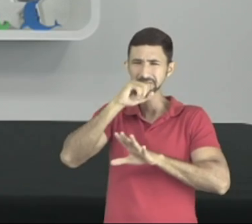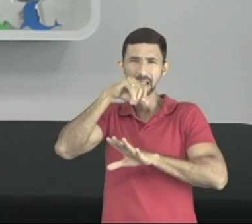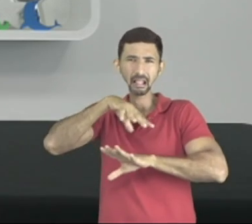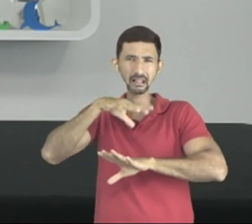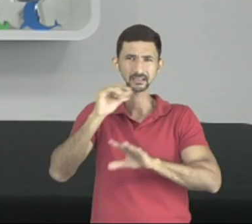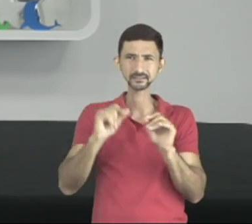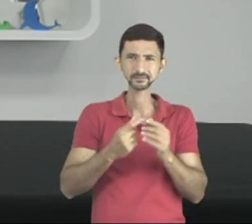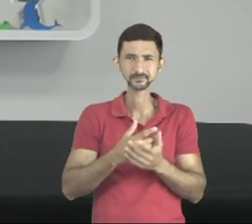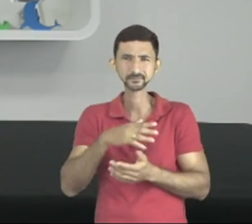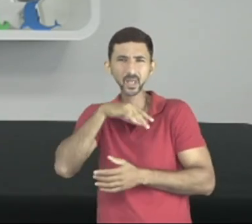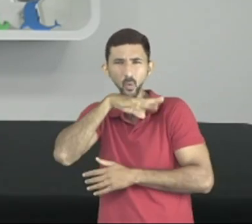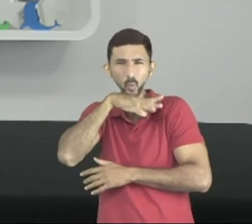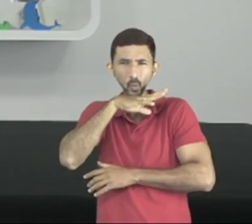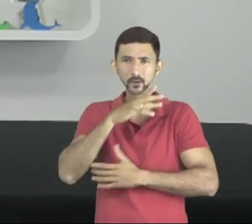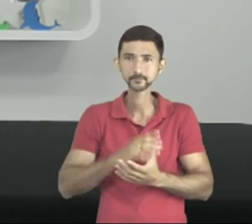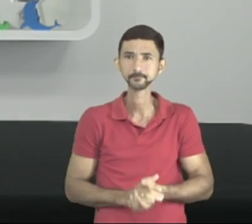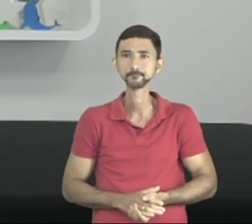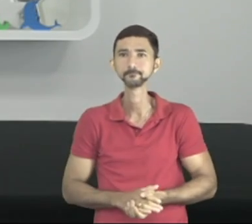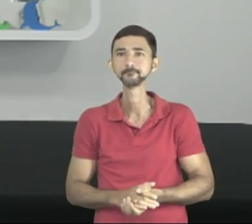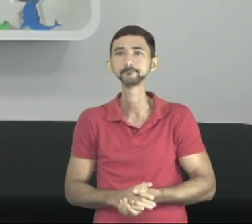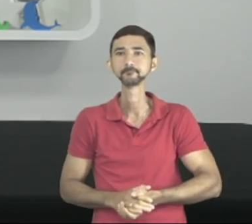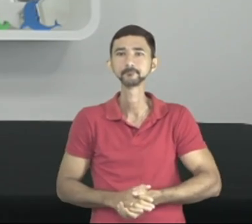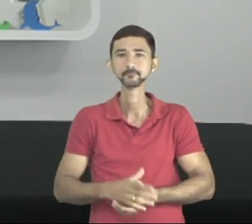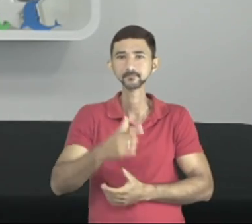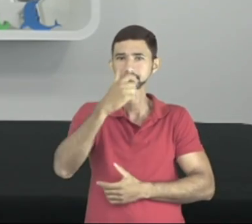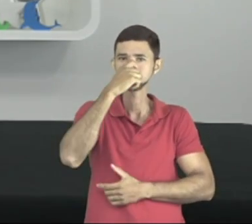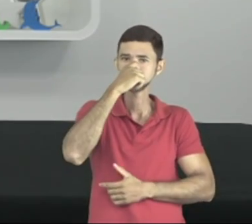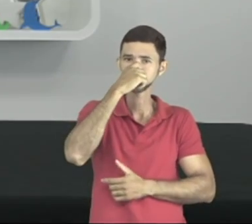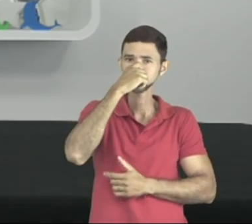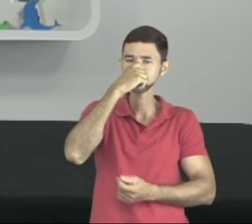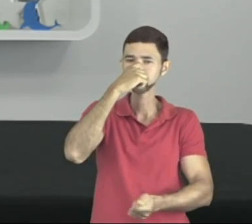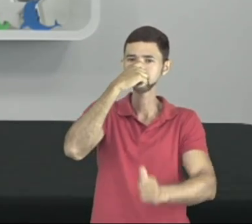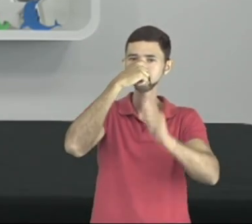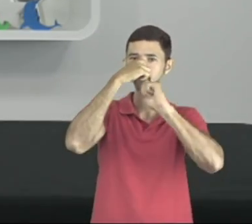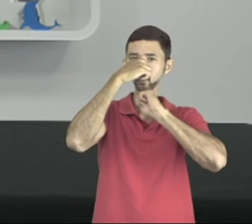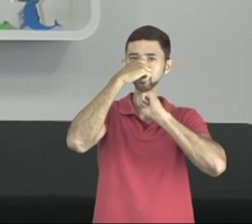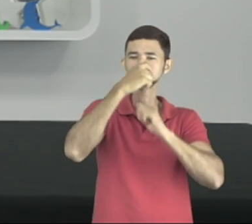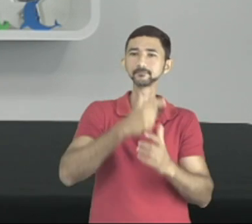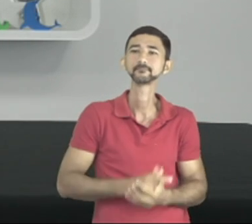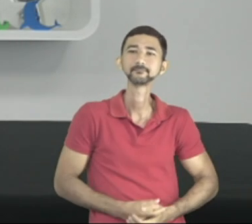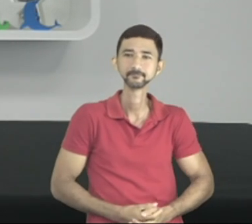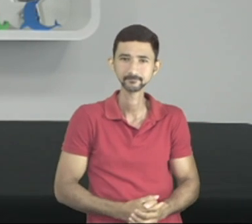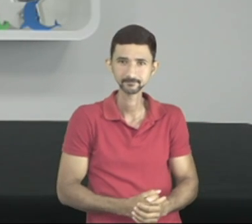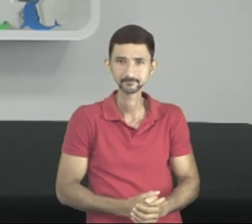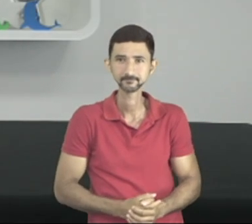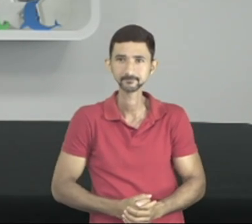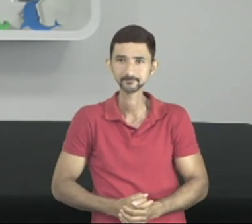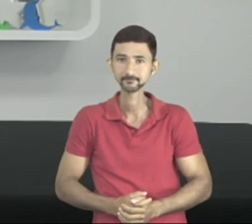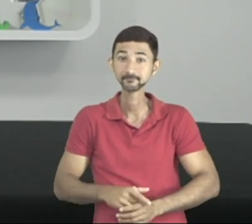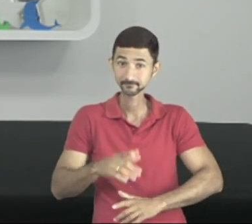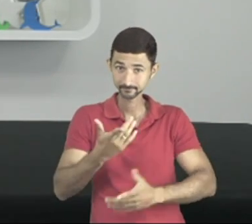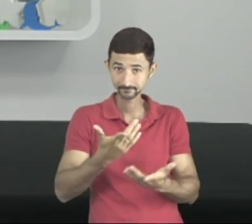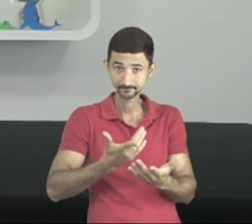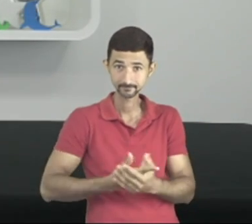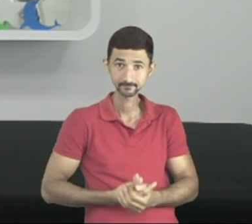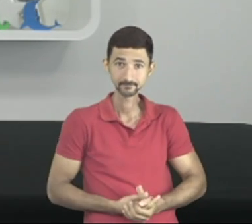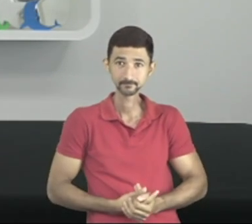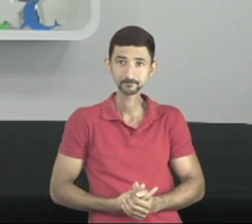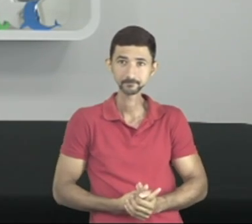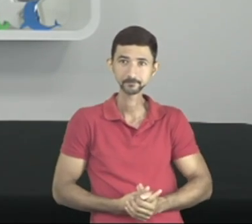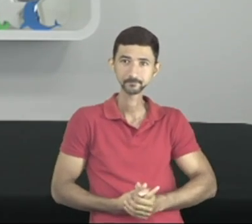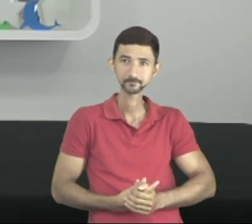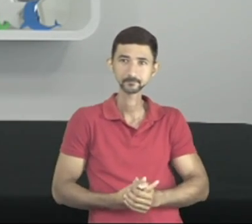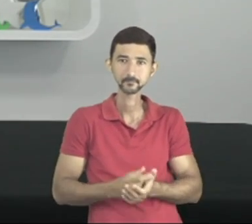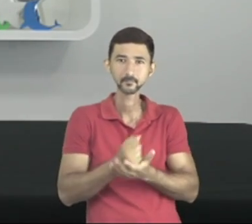remédio. O remédio é ruim. Aí o que o pessoal diz? Tampa o nariz da criança e taca ali o remédio na goela do moleque.